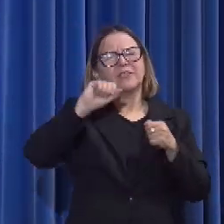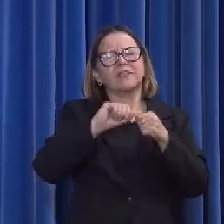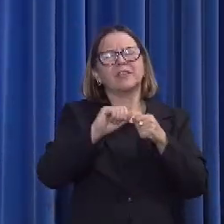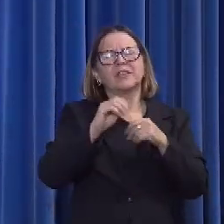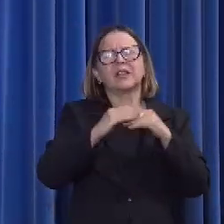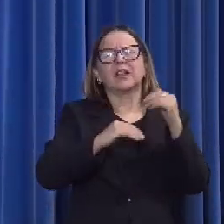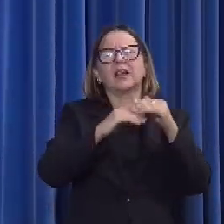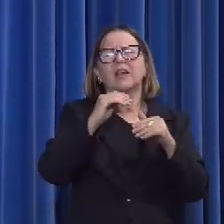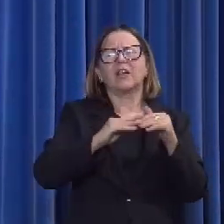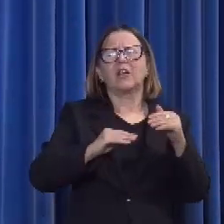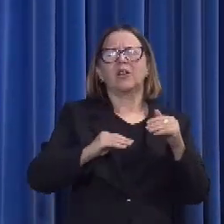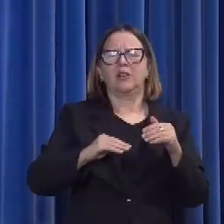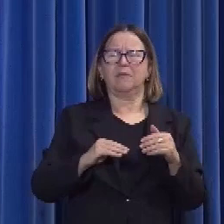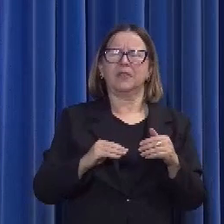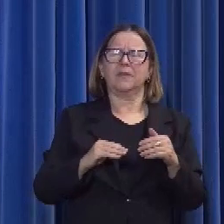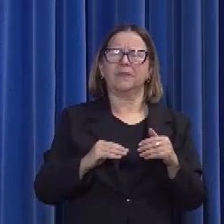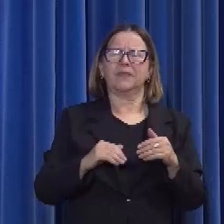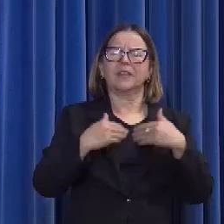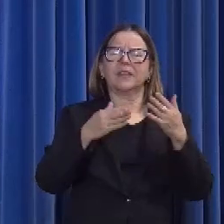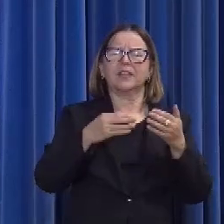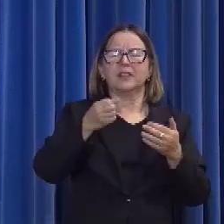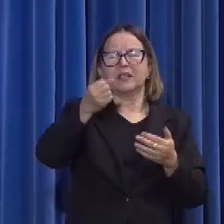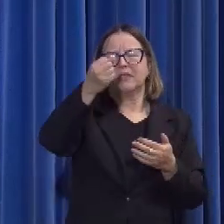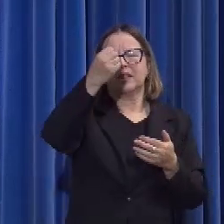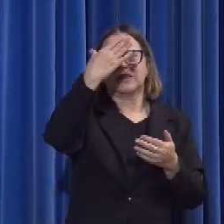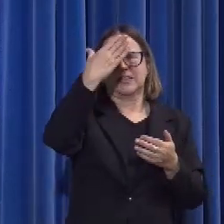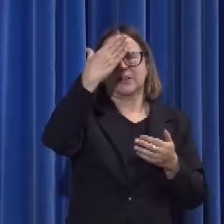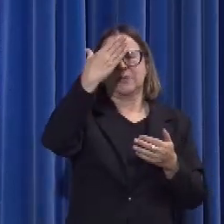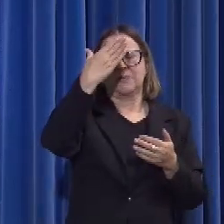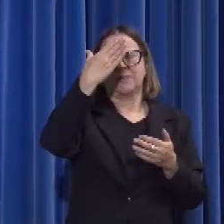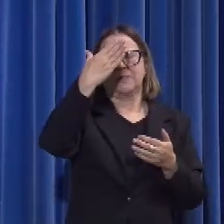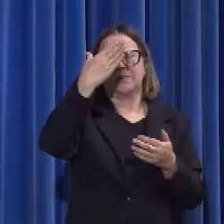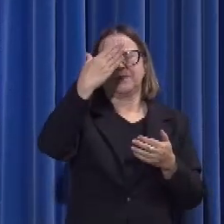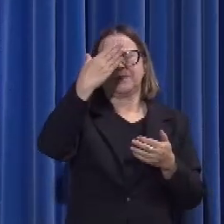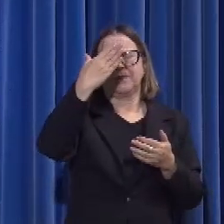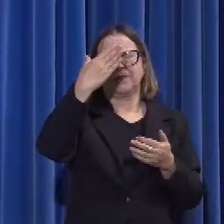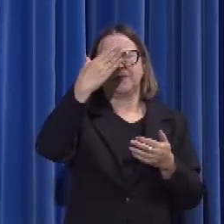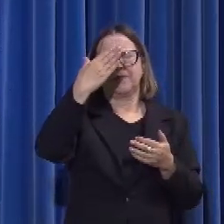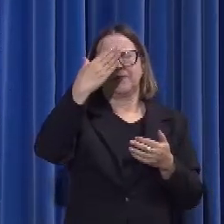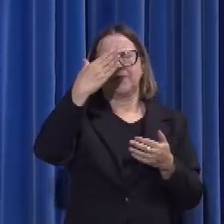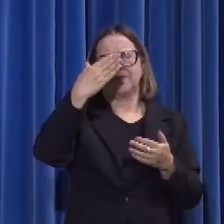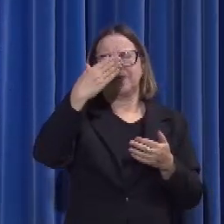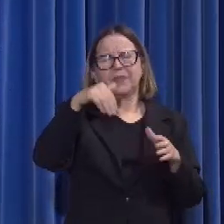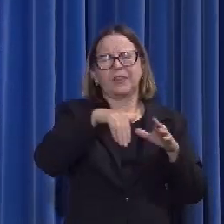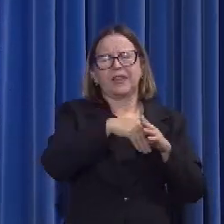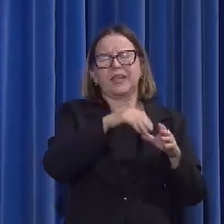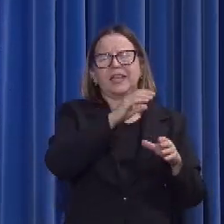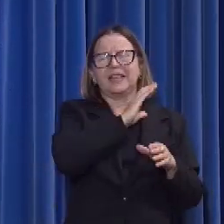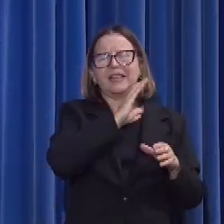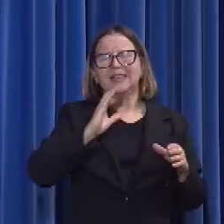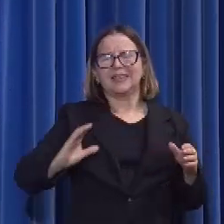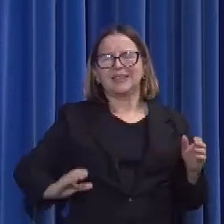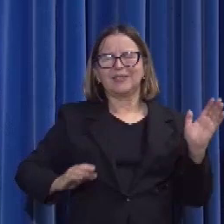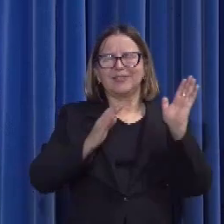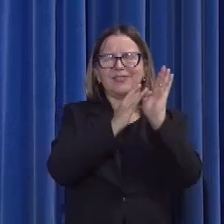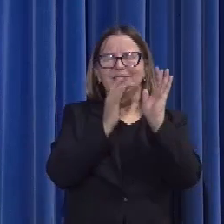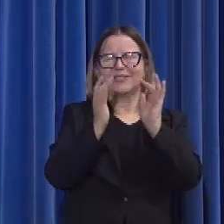coração, trazendo a revelação, Pai, de que em Cristo Jesus nós somos por